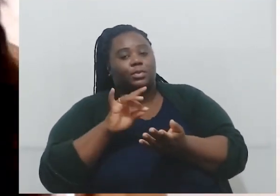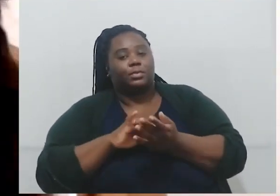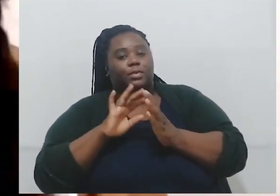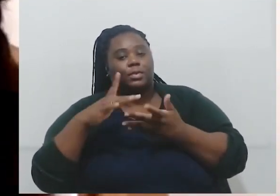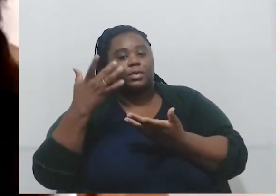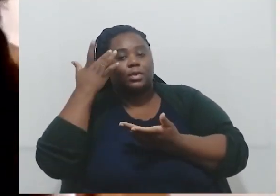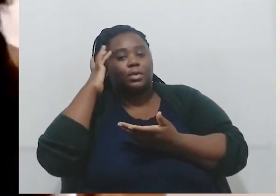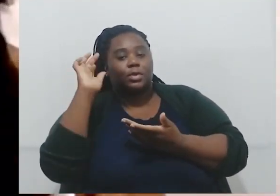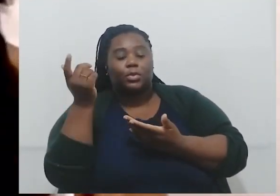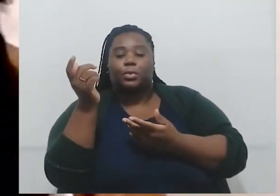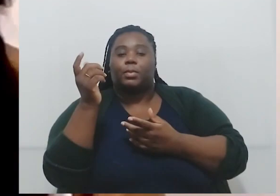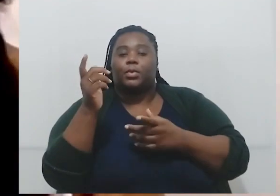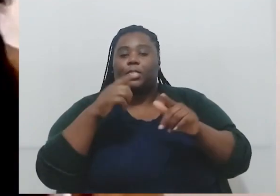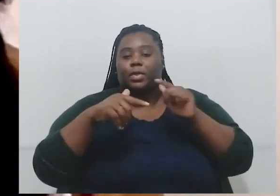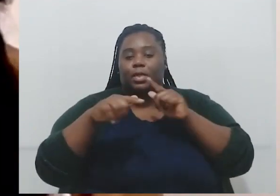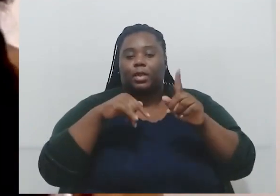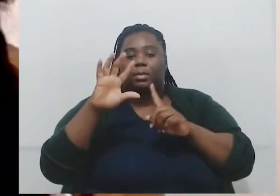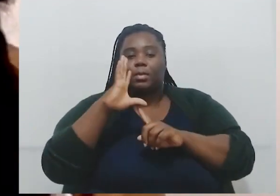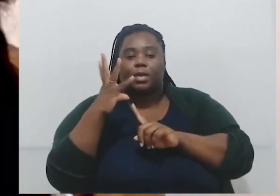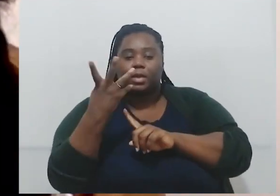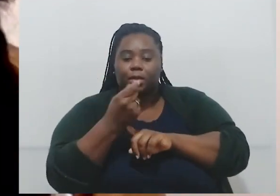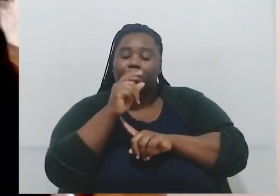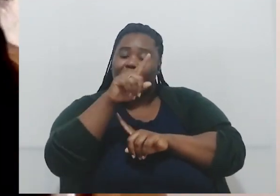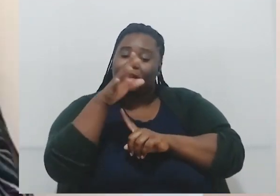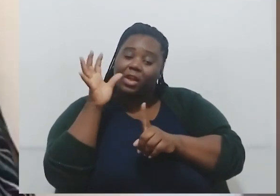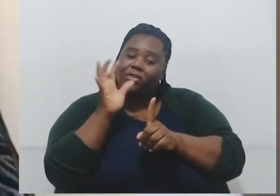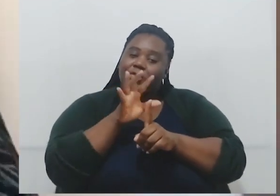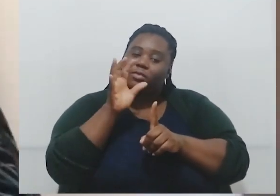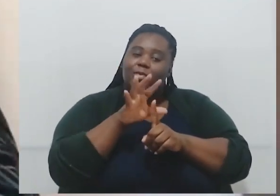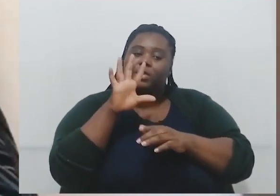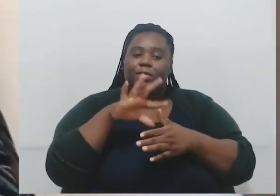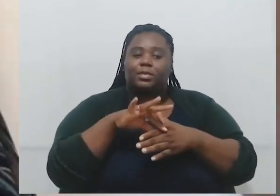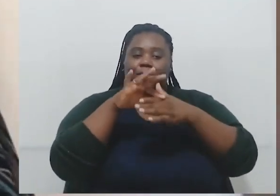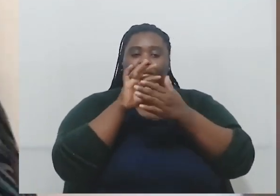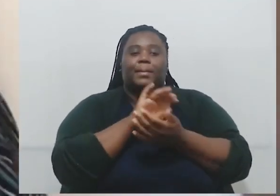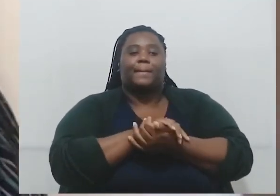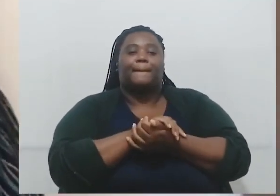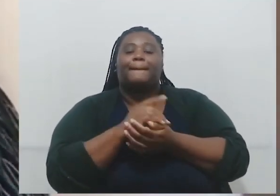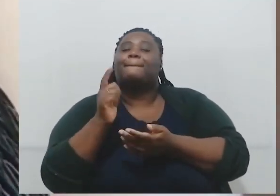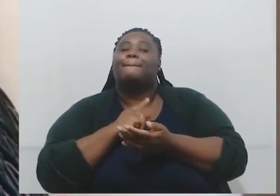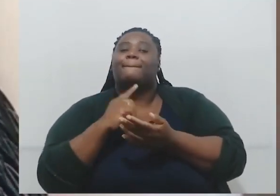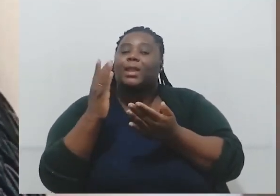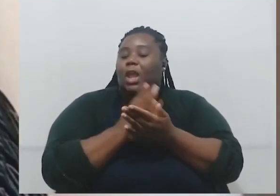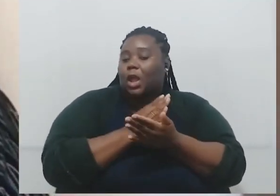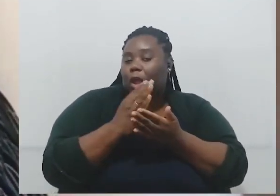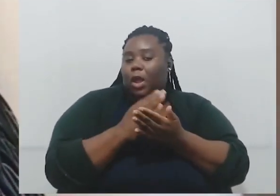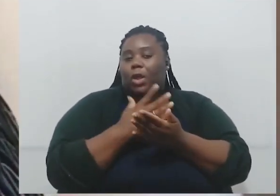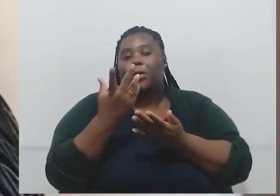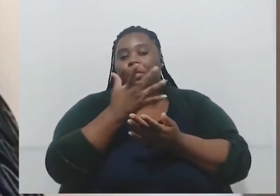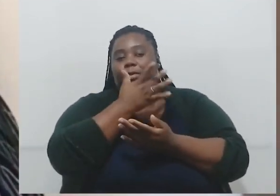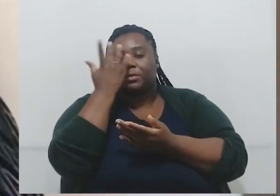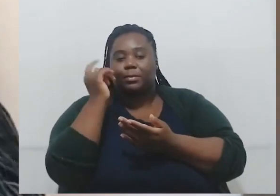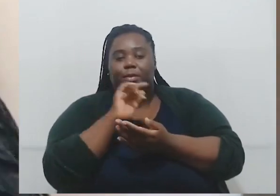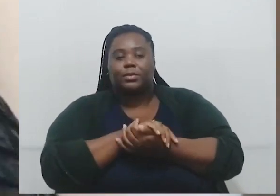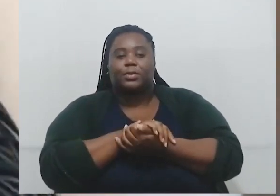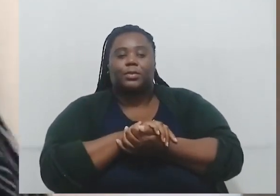eu faço na arte também é muito influenciado por essas lideranças. Tem umas figuras assim que